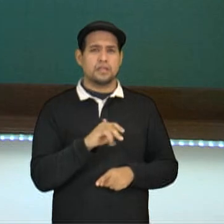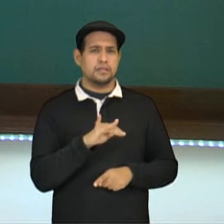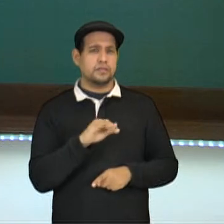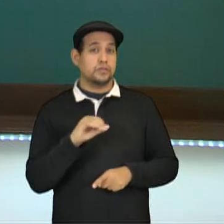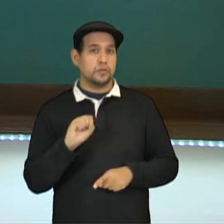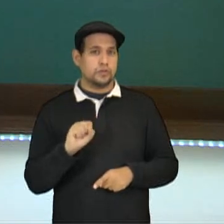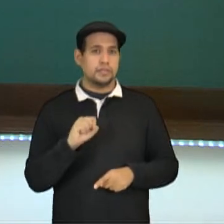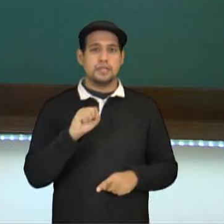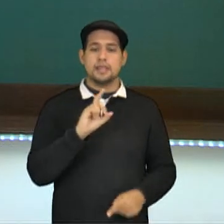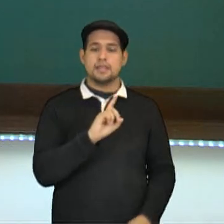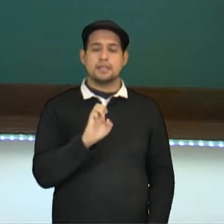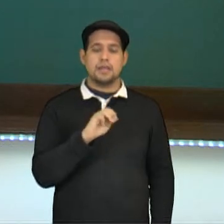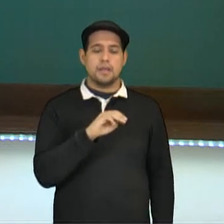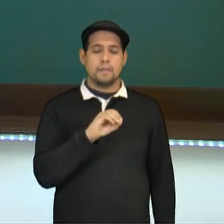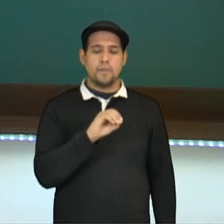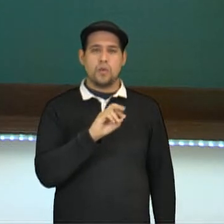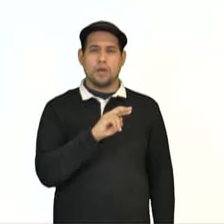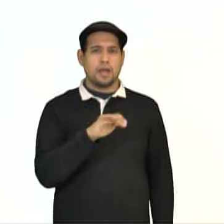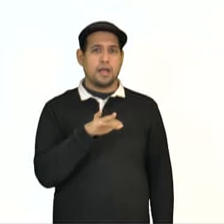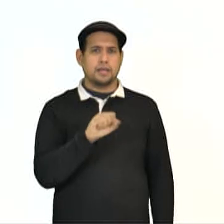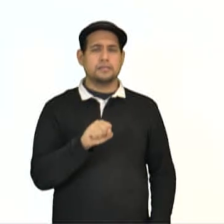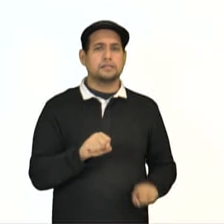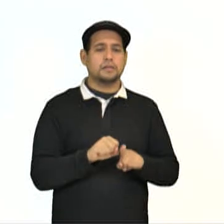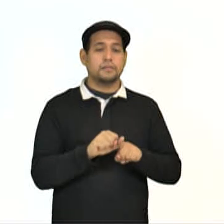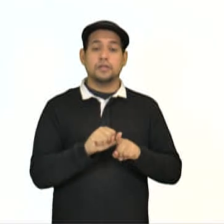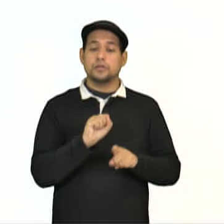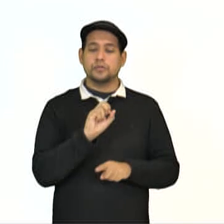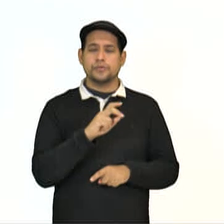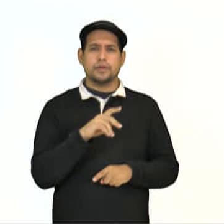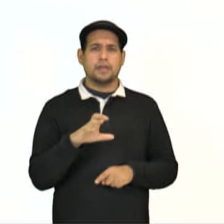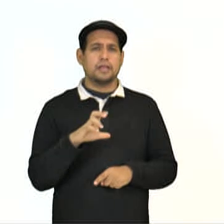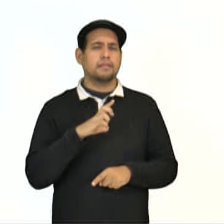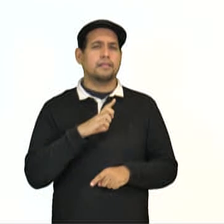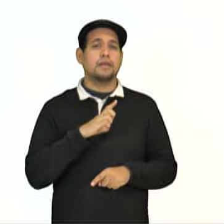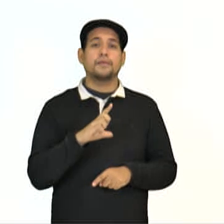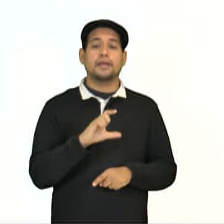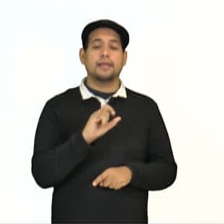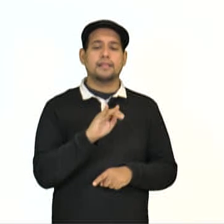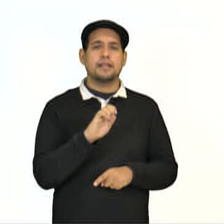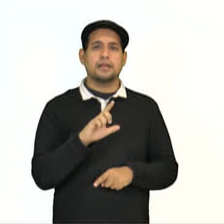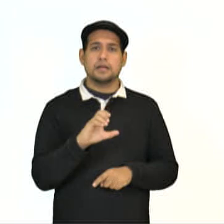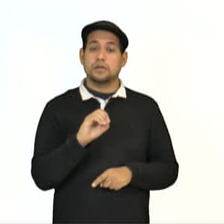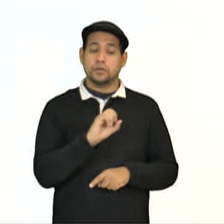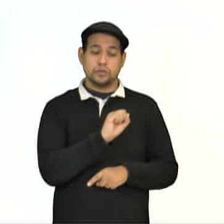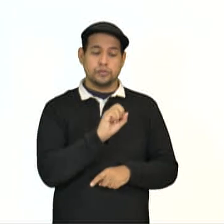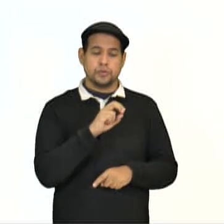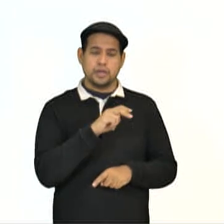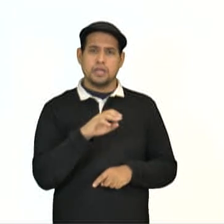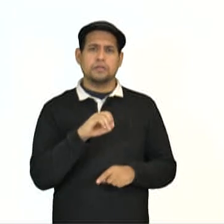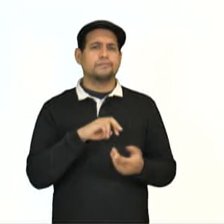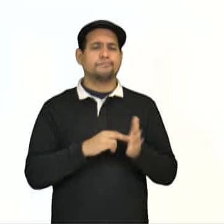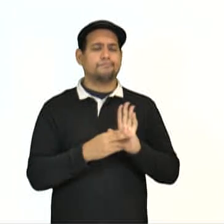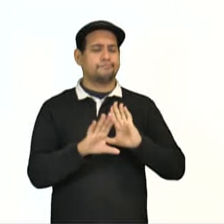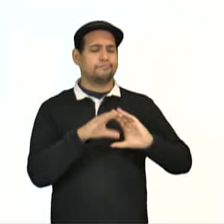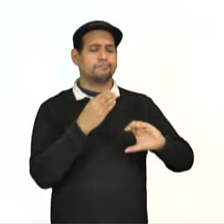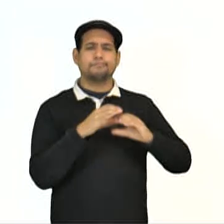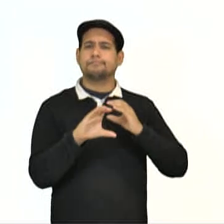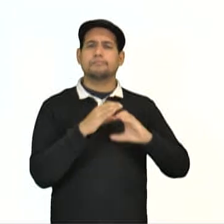Moraes? O soneto, ele vem do italiano soneto, que é uma pequena